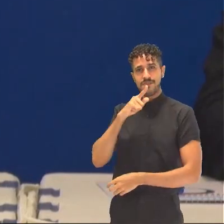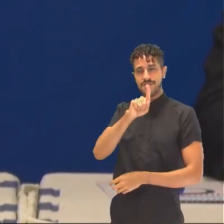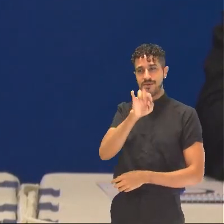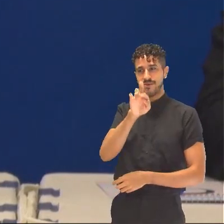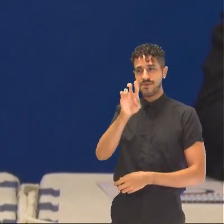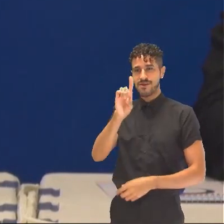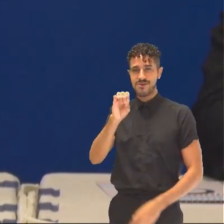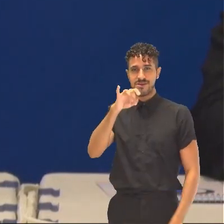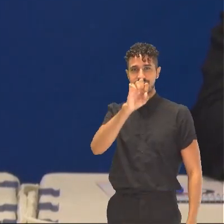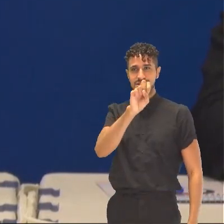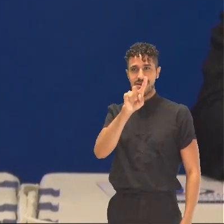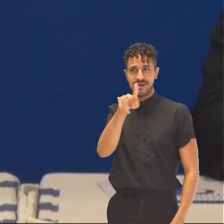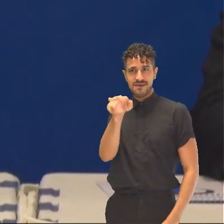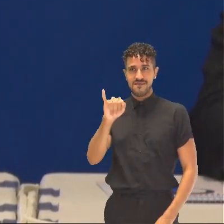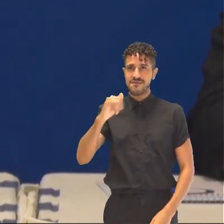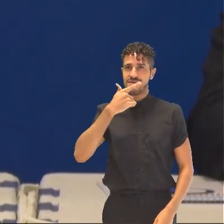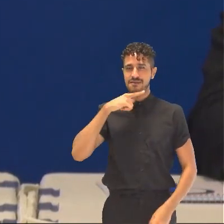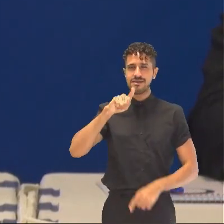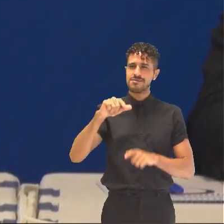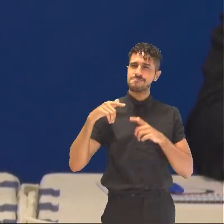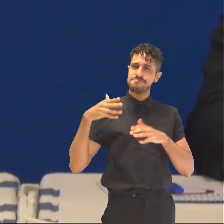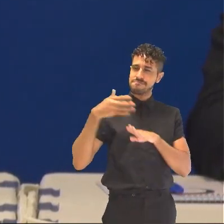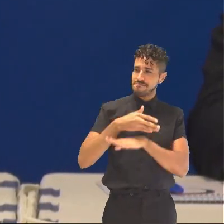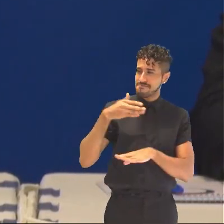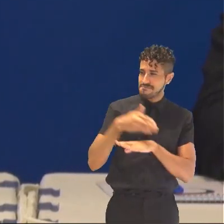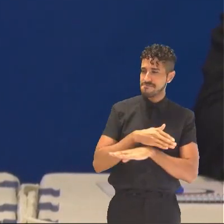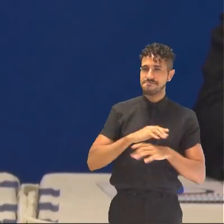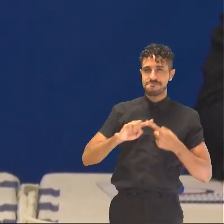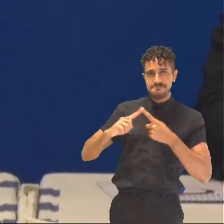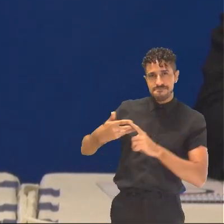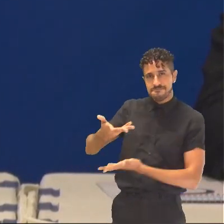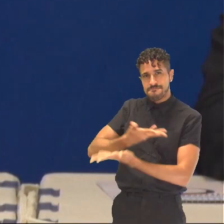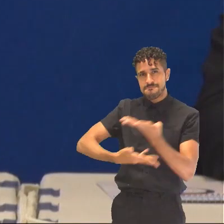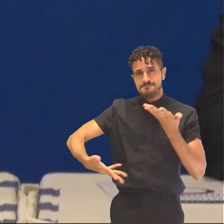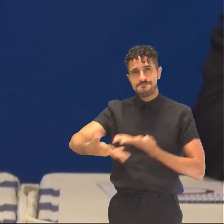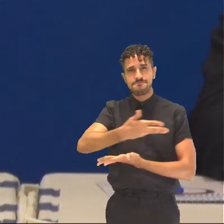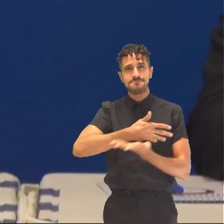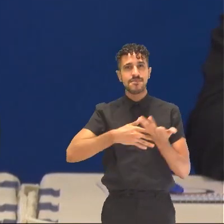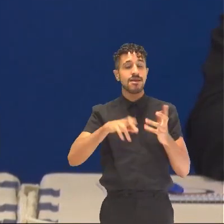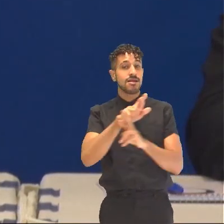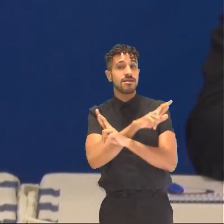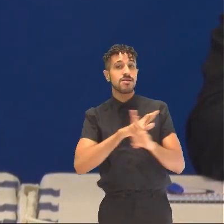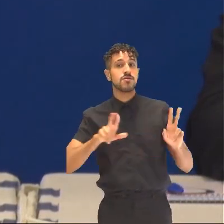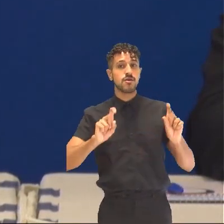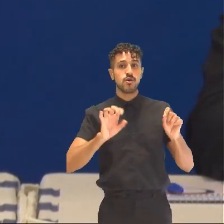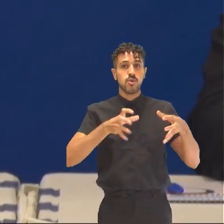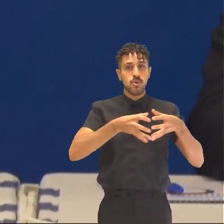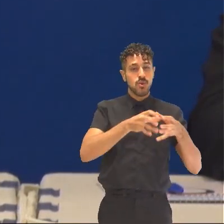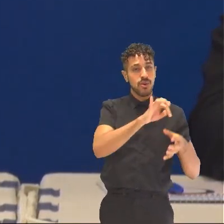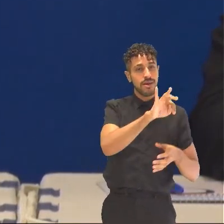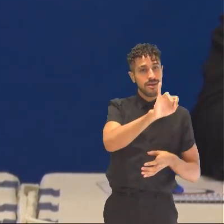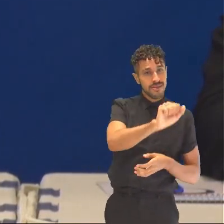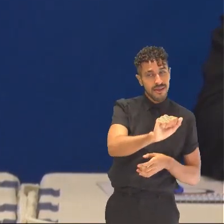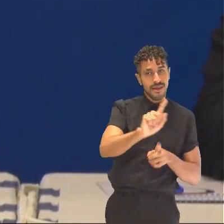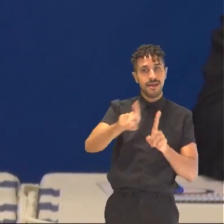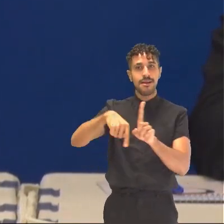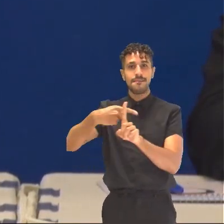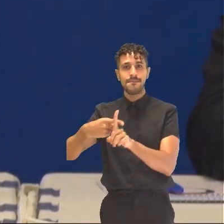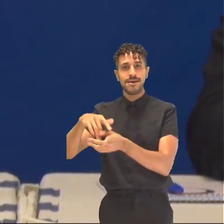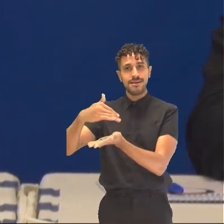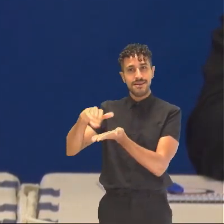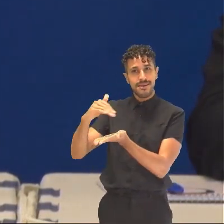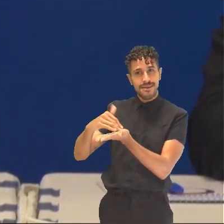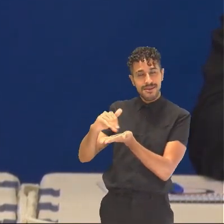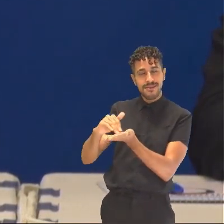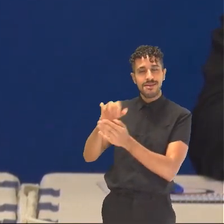Eduardo Salenave, que tem participado diretamente das tratativas envolvendo a equipe do ITA e a